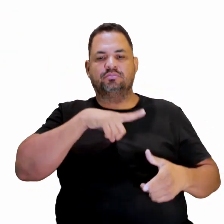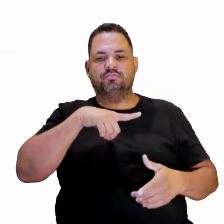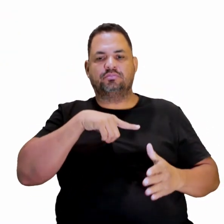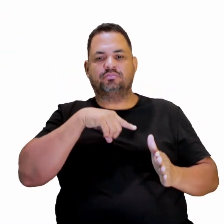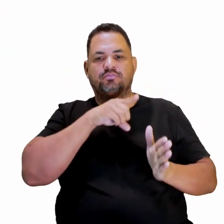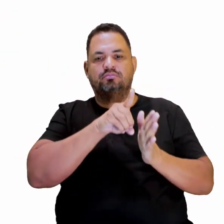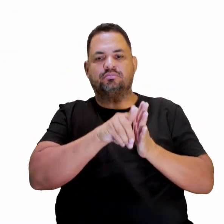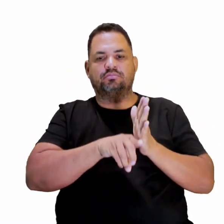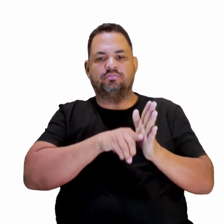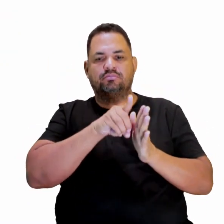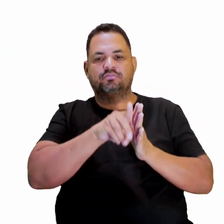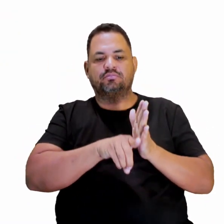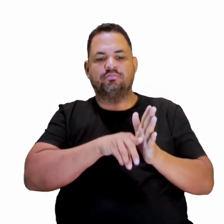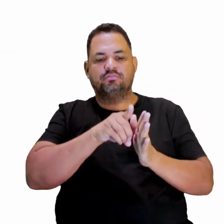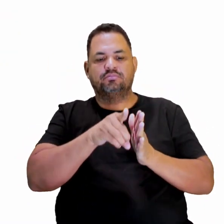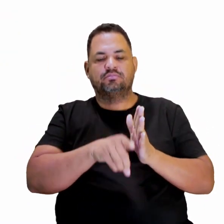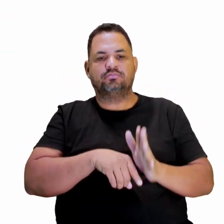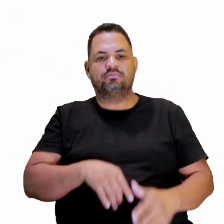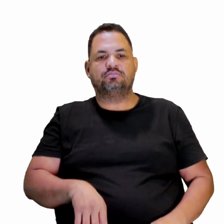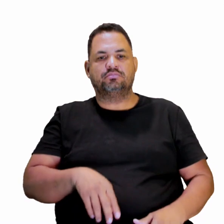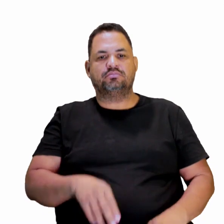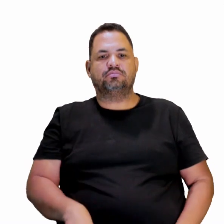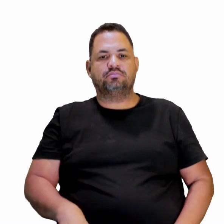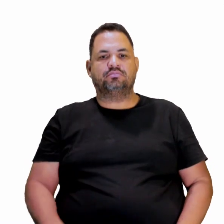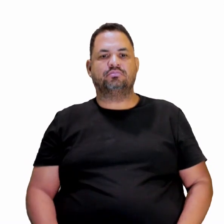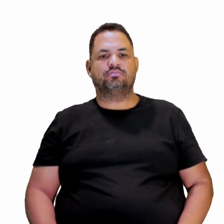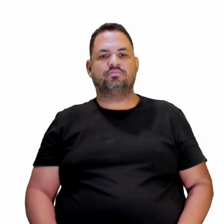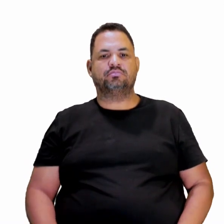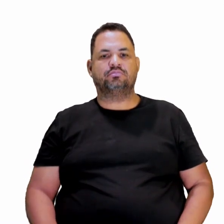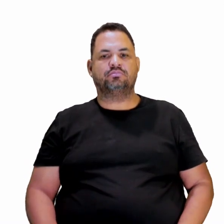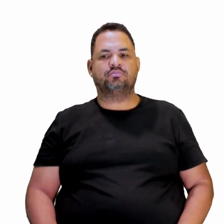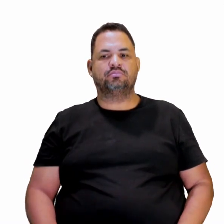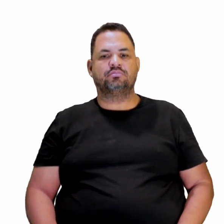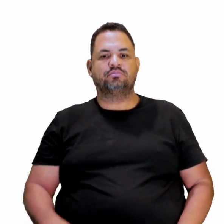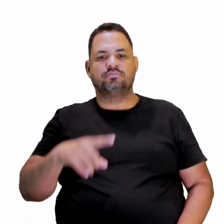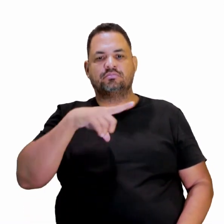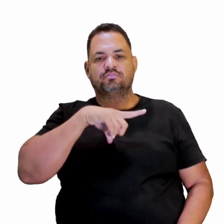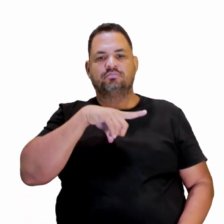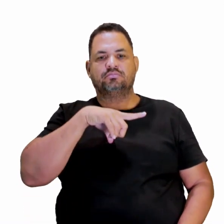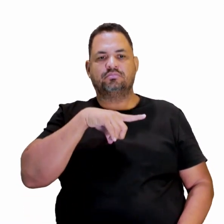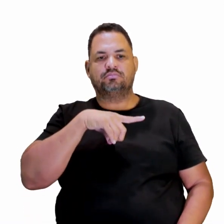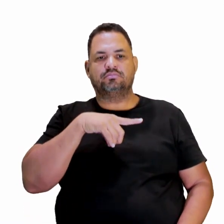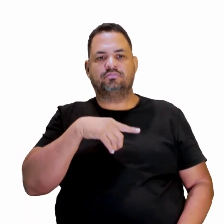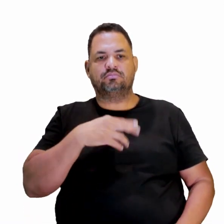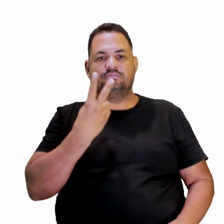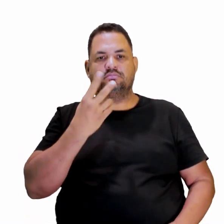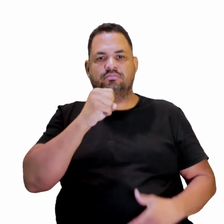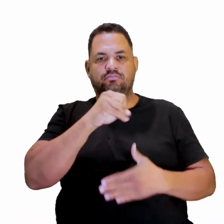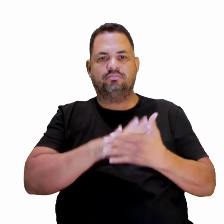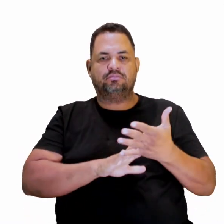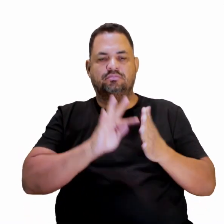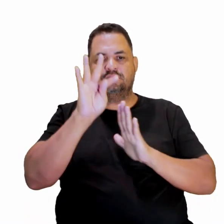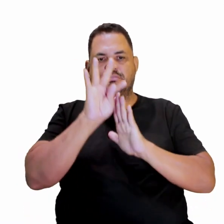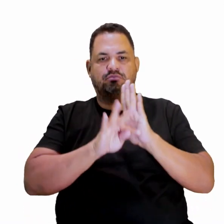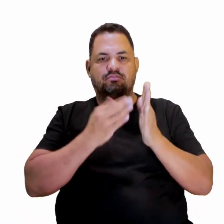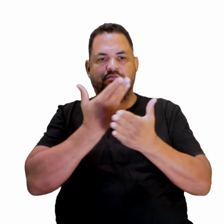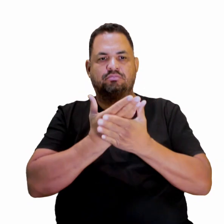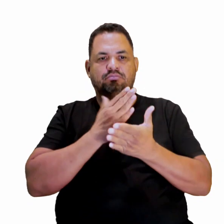texto, temos aí as informações, que são duas questões de interpretação de